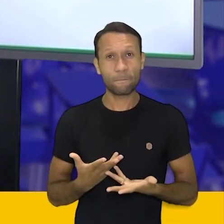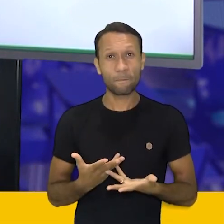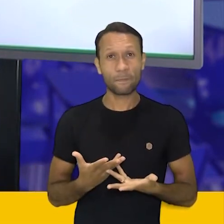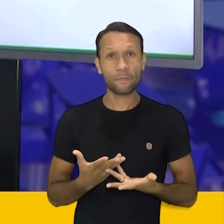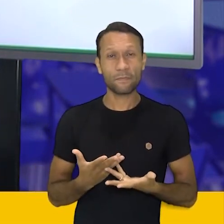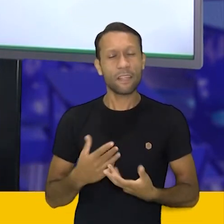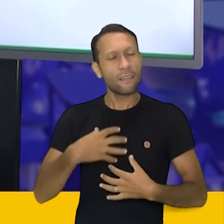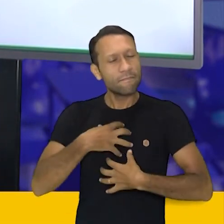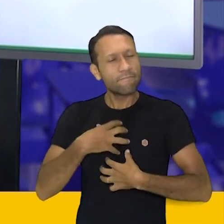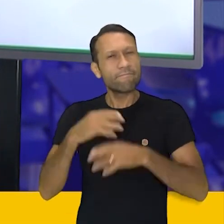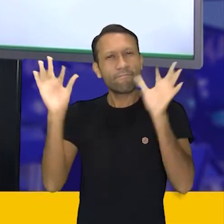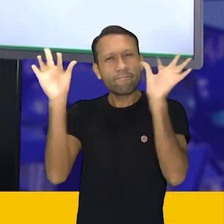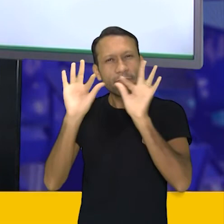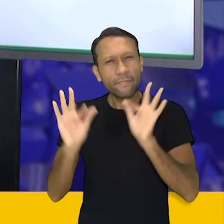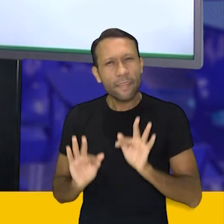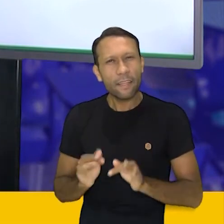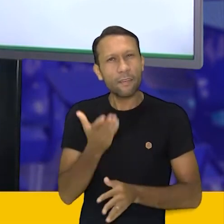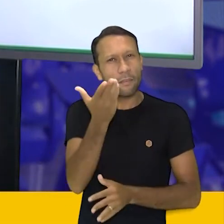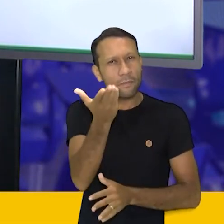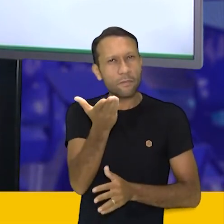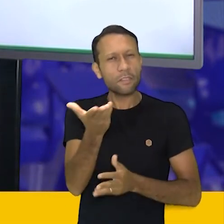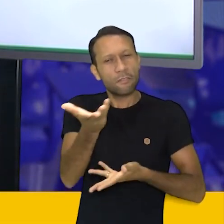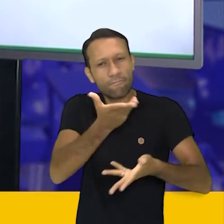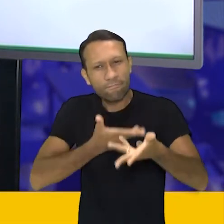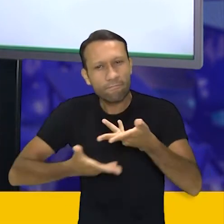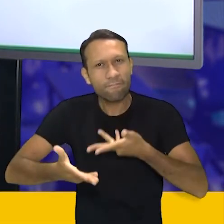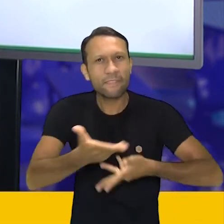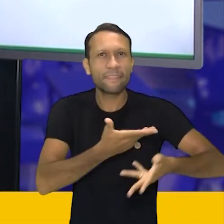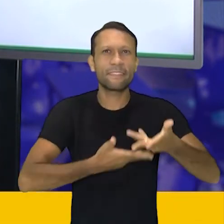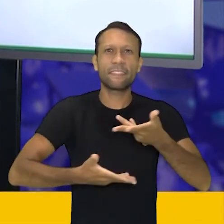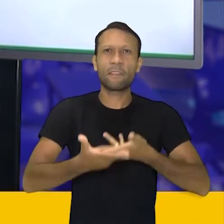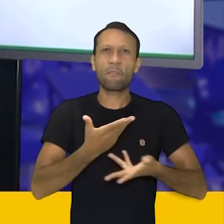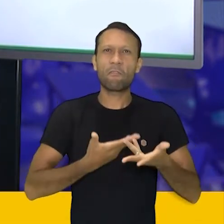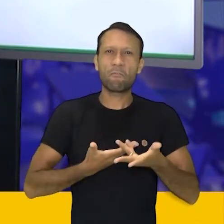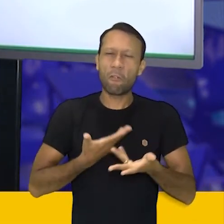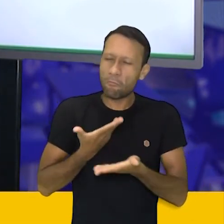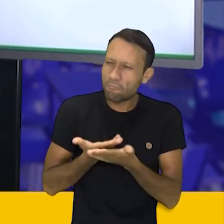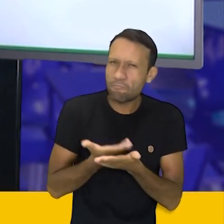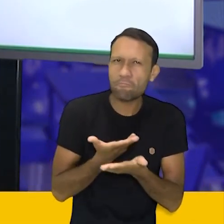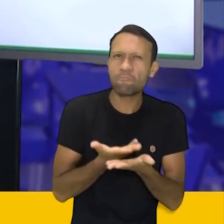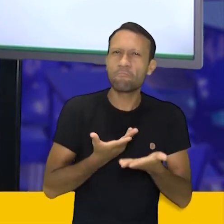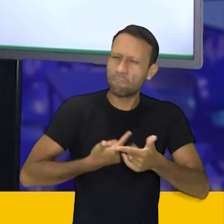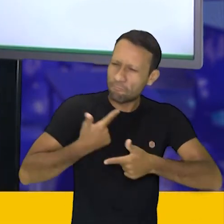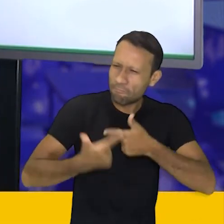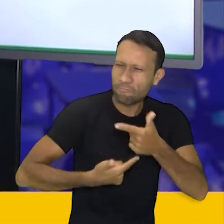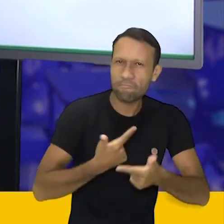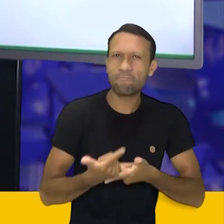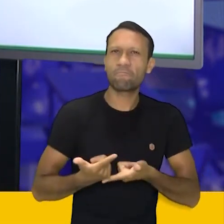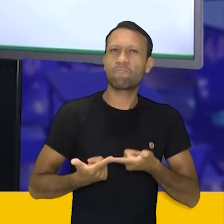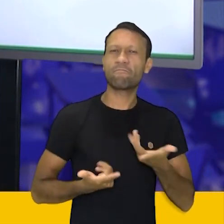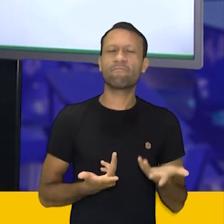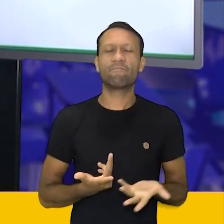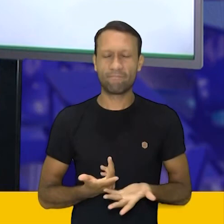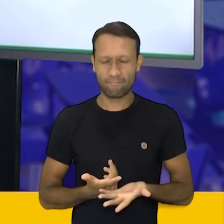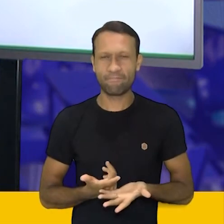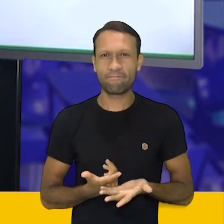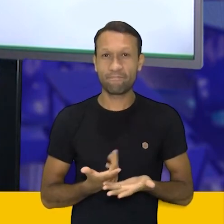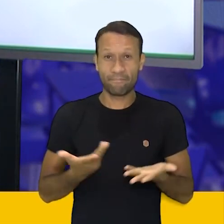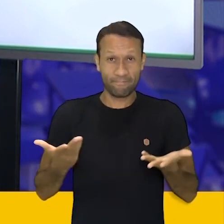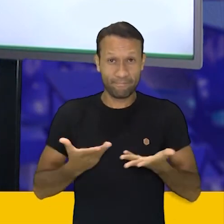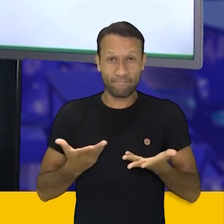gente fica muito feliz que você se envolva bastante, né, nessas duas pesquisas que a gente está apresentando